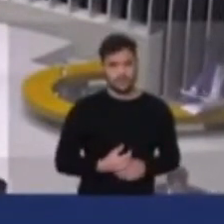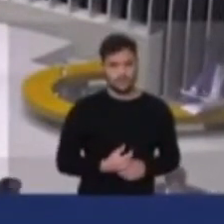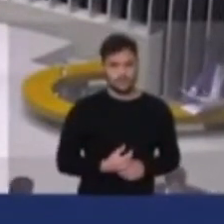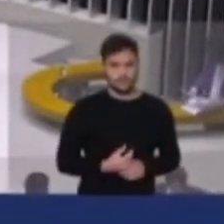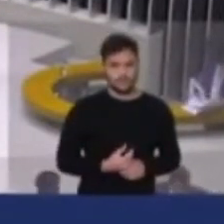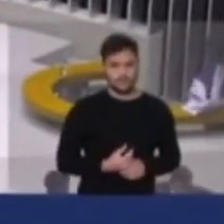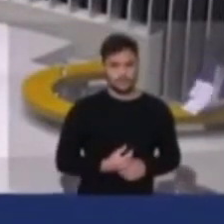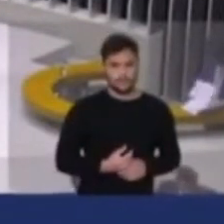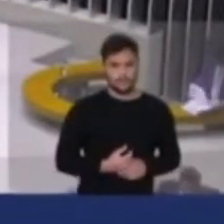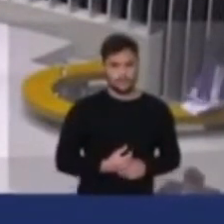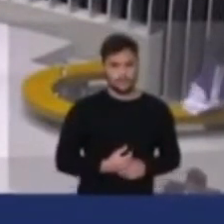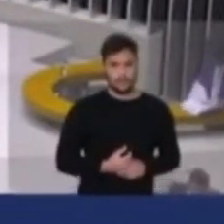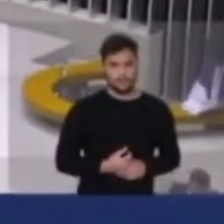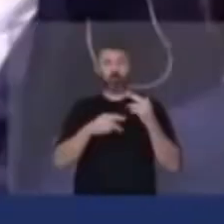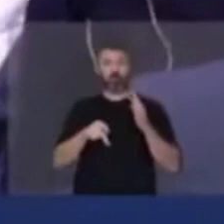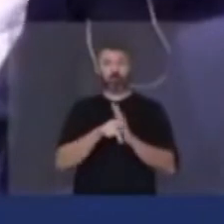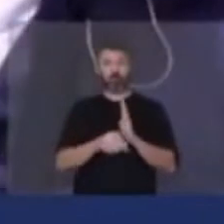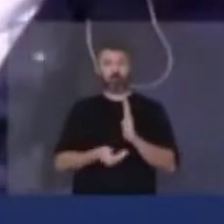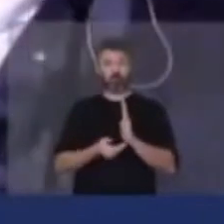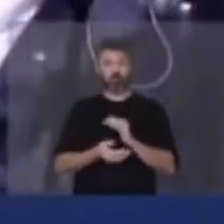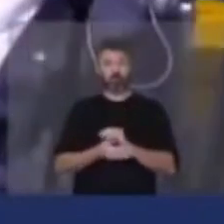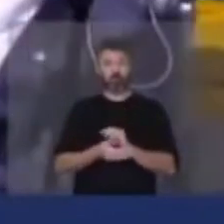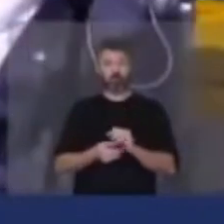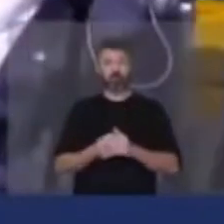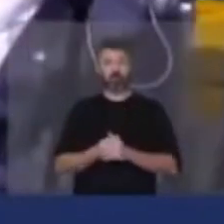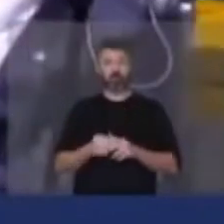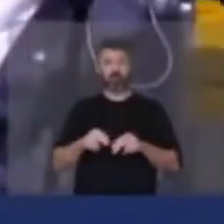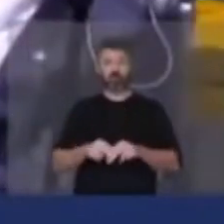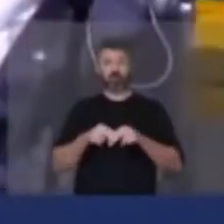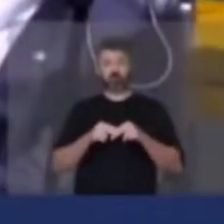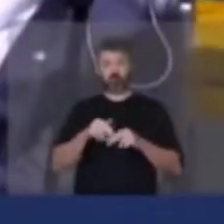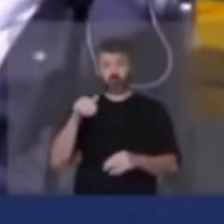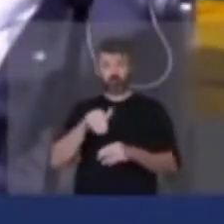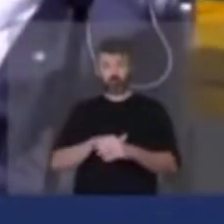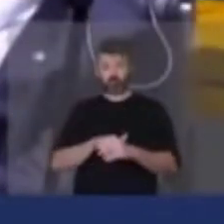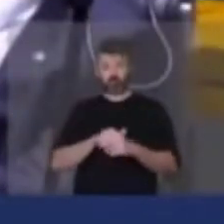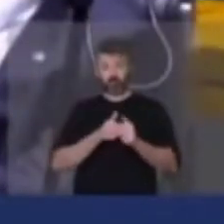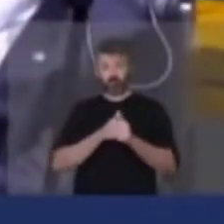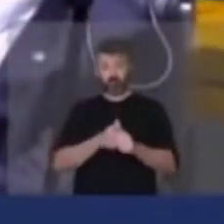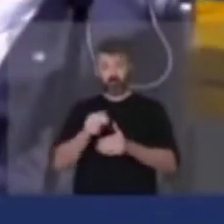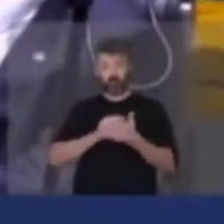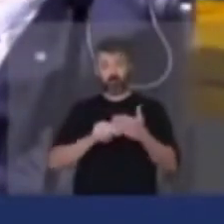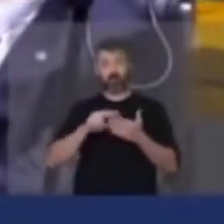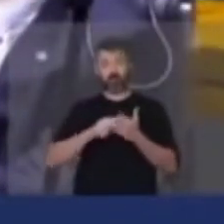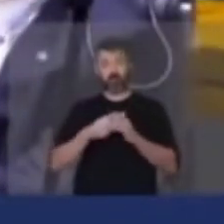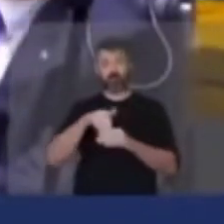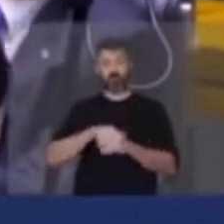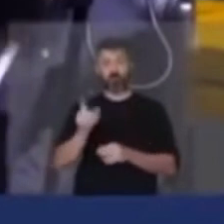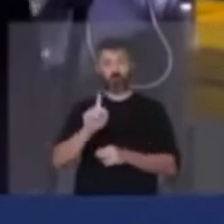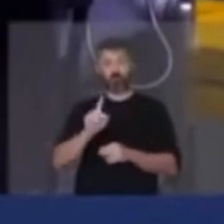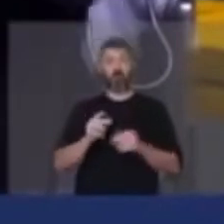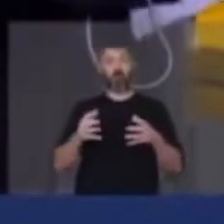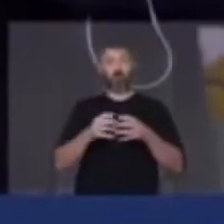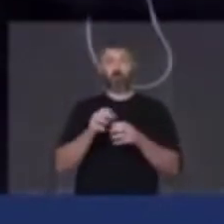aqui, esta agenda que foi aprovada, é uma agenda que envolve a disputa por terra no Brasil, por recursos